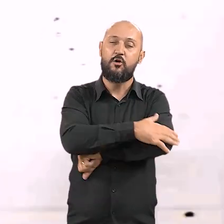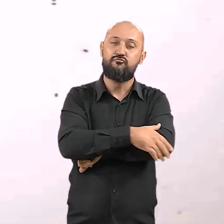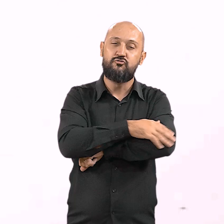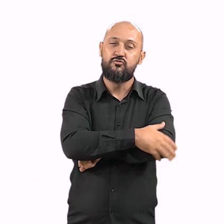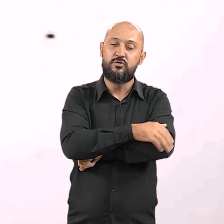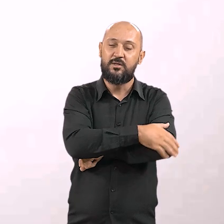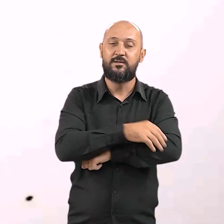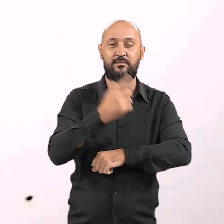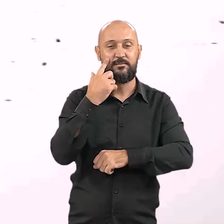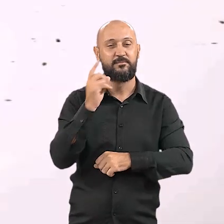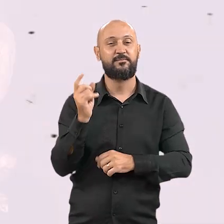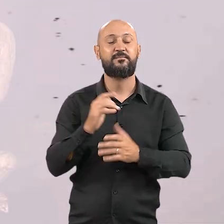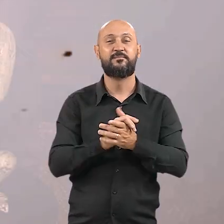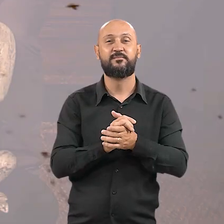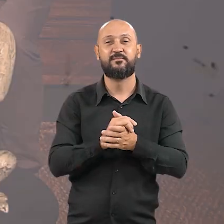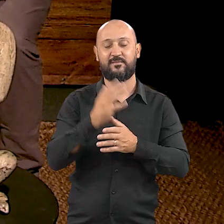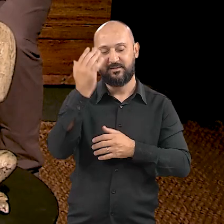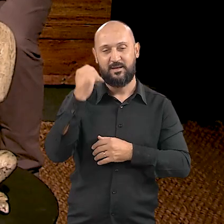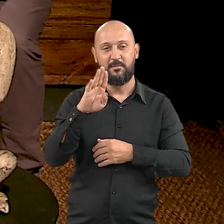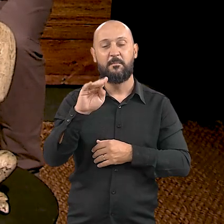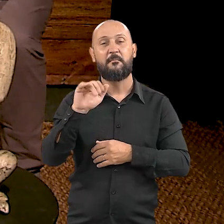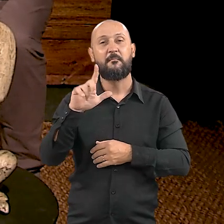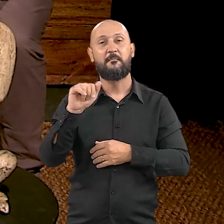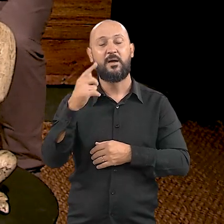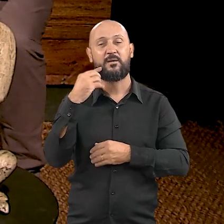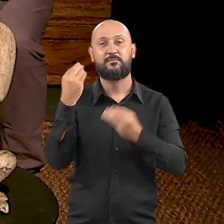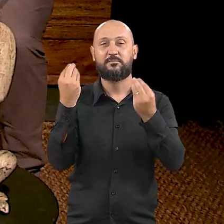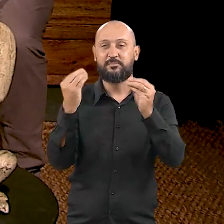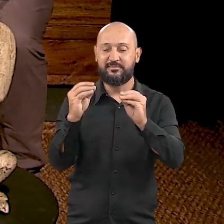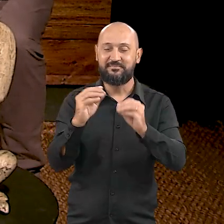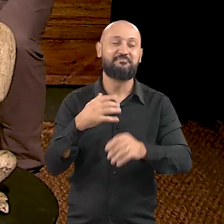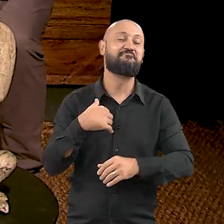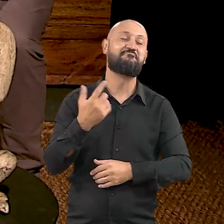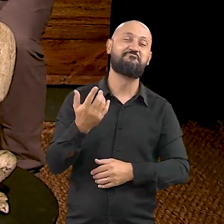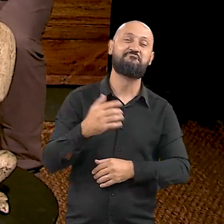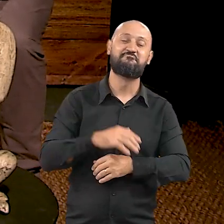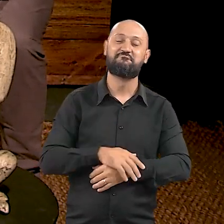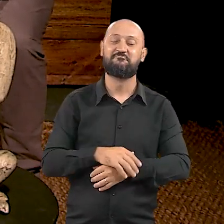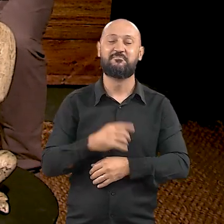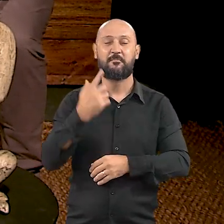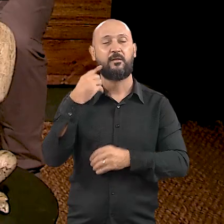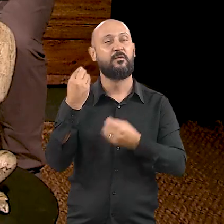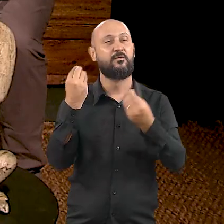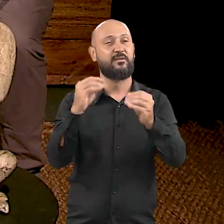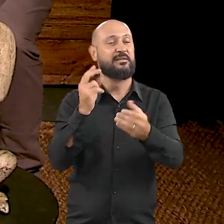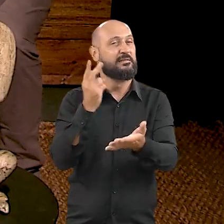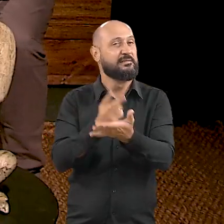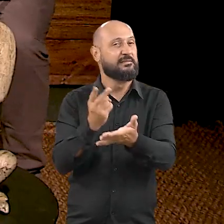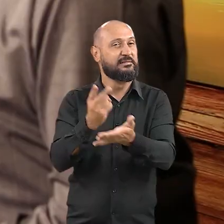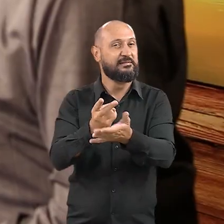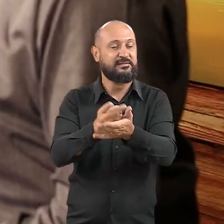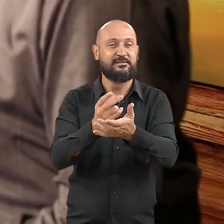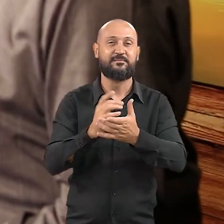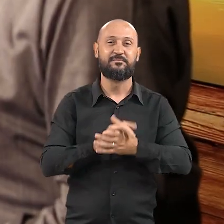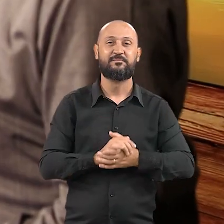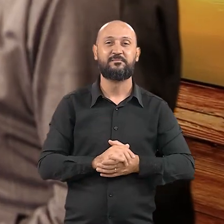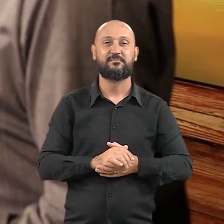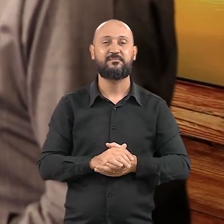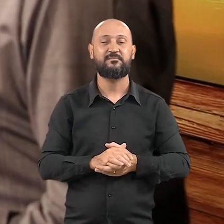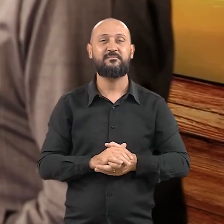aqui. Você sabe como é que o Bala, na hora que bota no ar as coisas dele que ele fazia ali, fica no ar direto. E